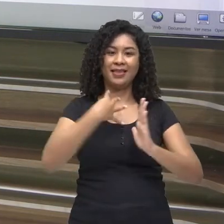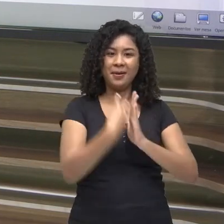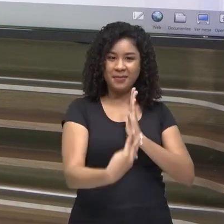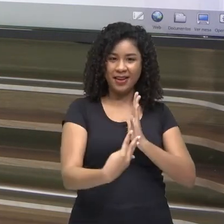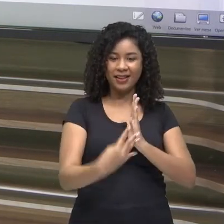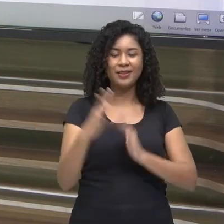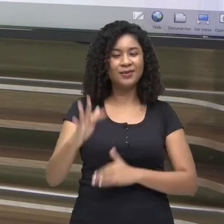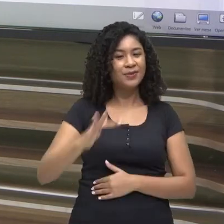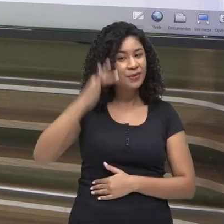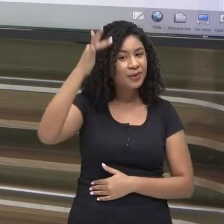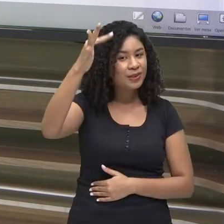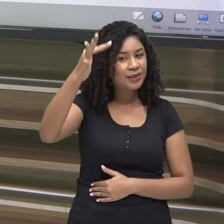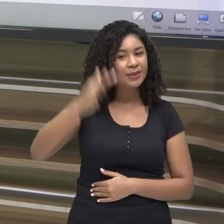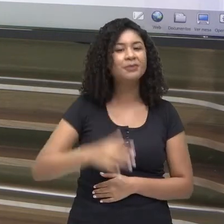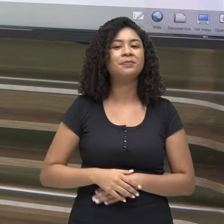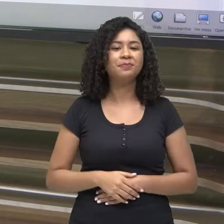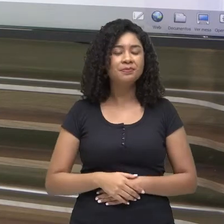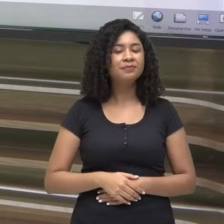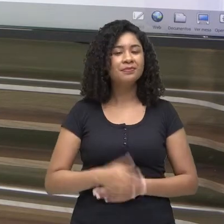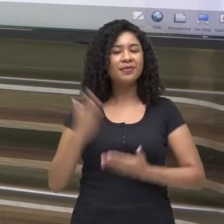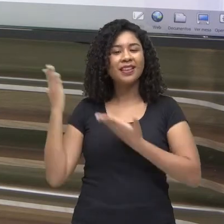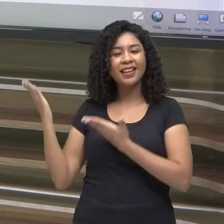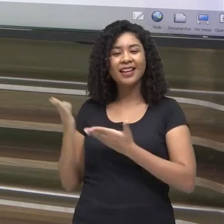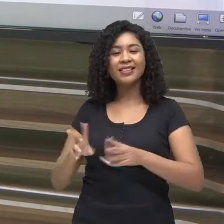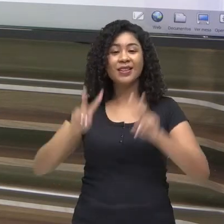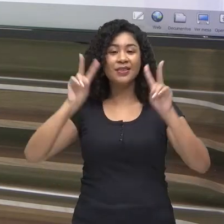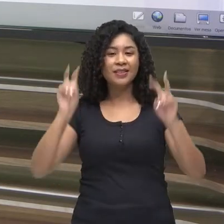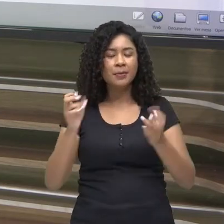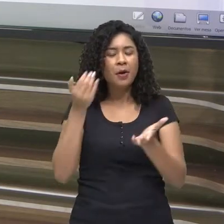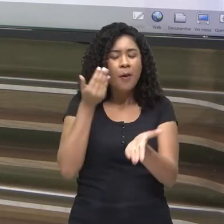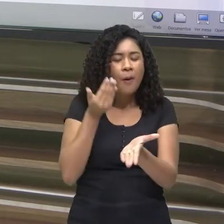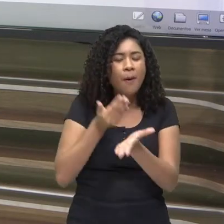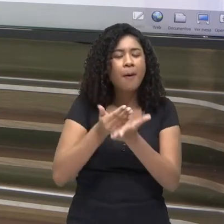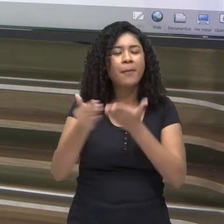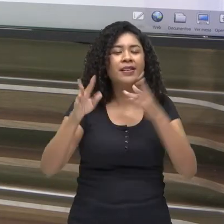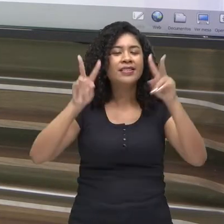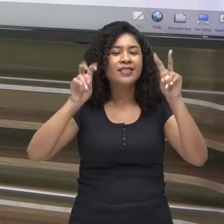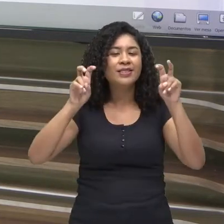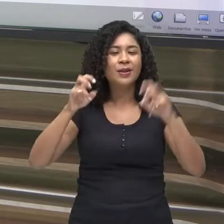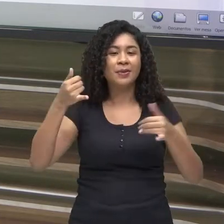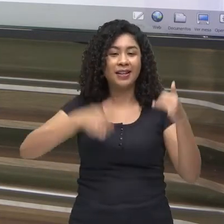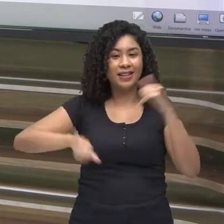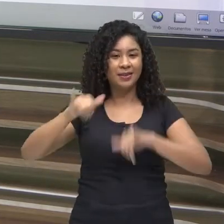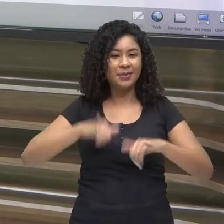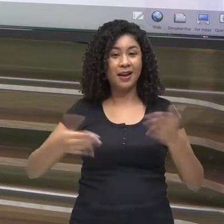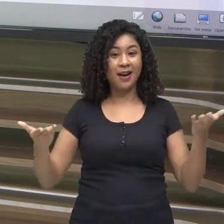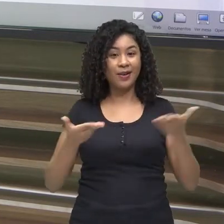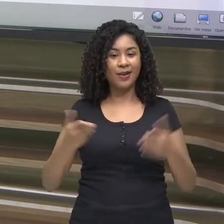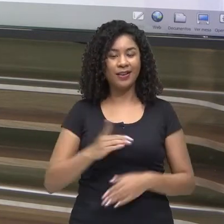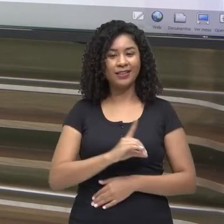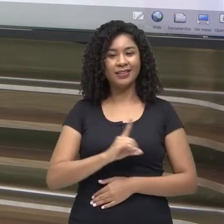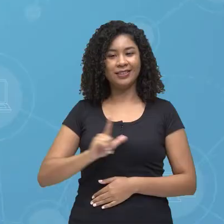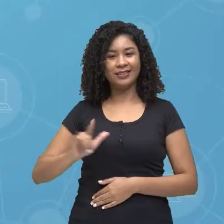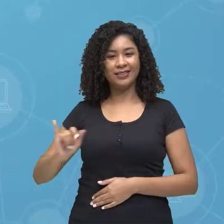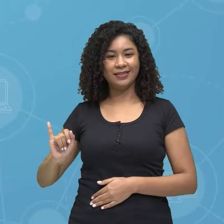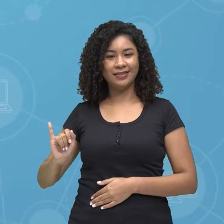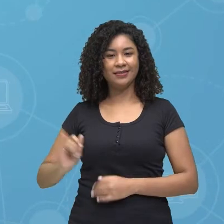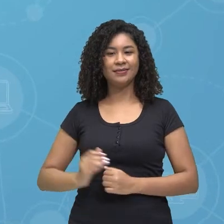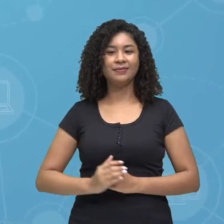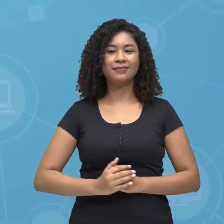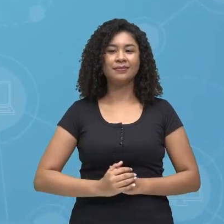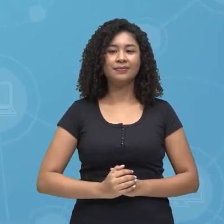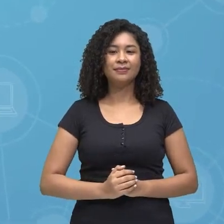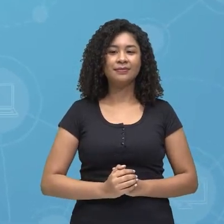certo? Então, esse foi o nosso estudo da introdução à química. Vocês vão ficar agora com a nossa DLI.